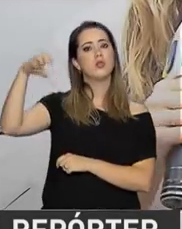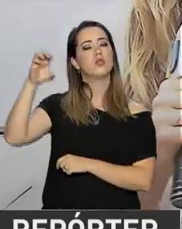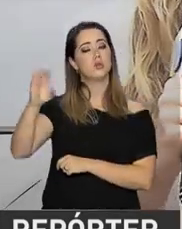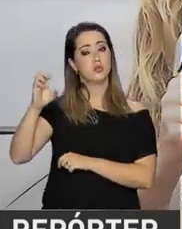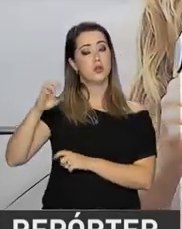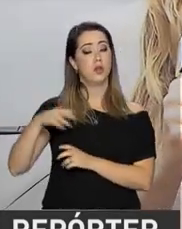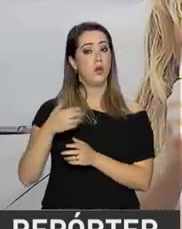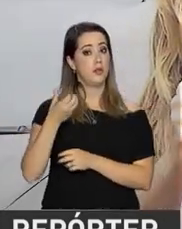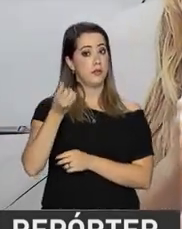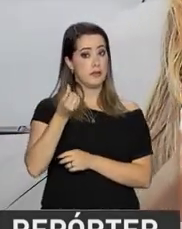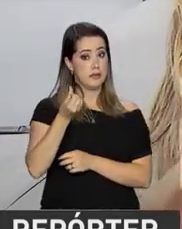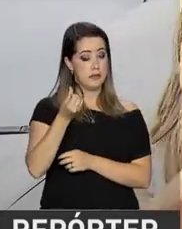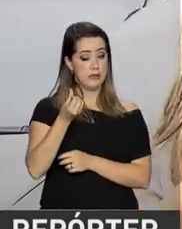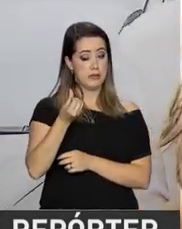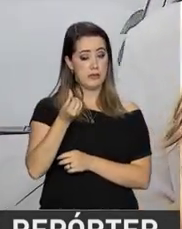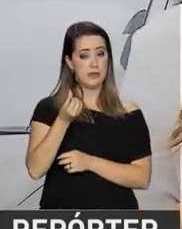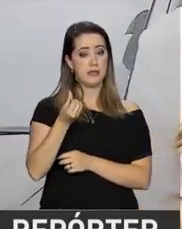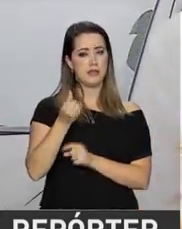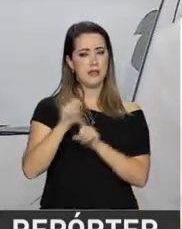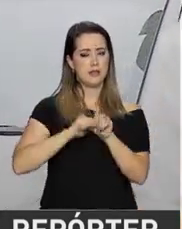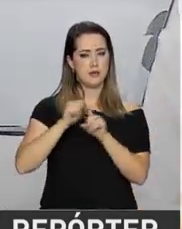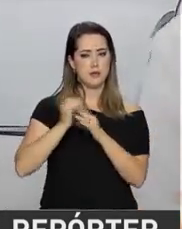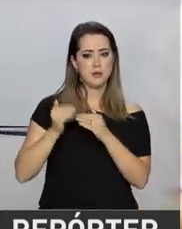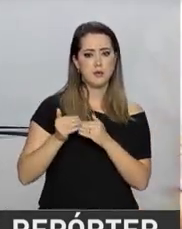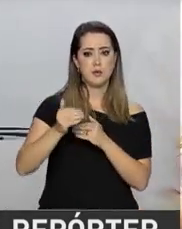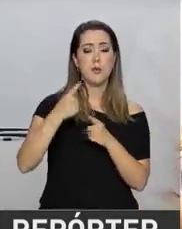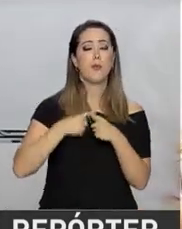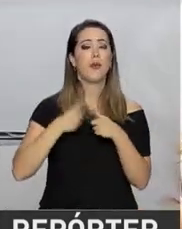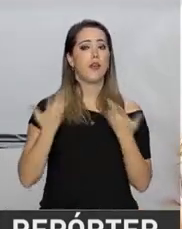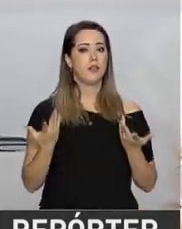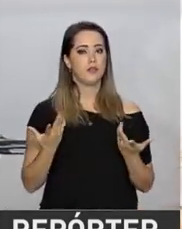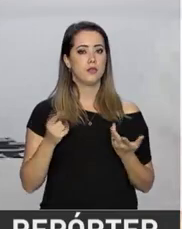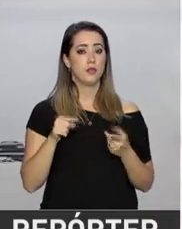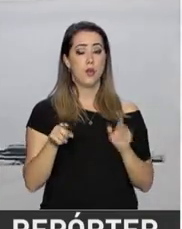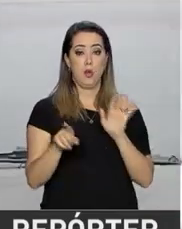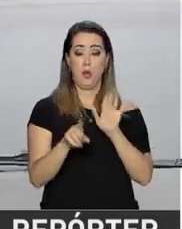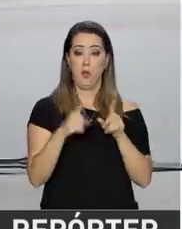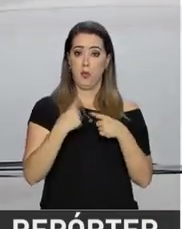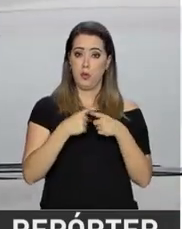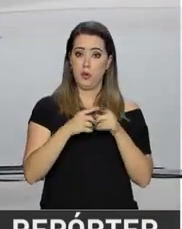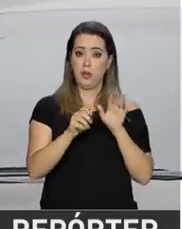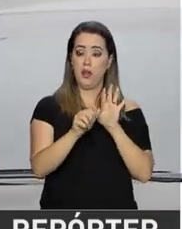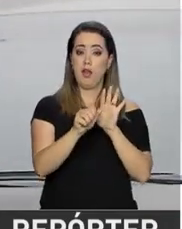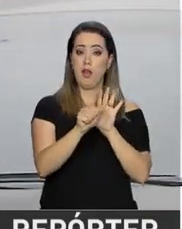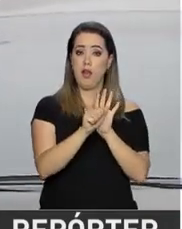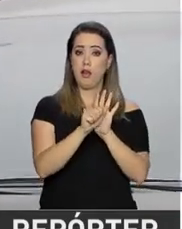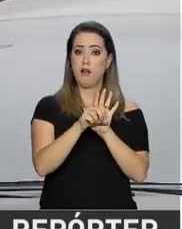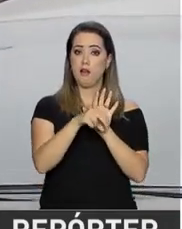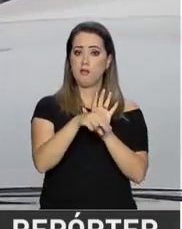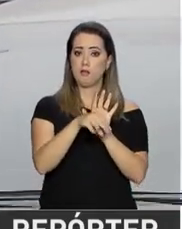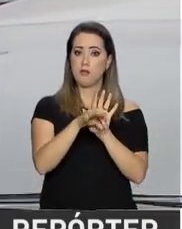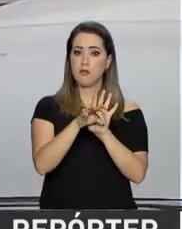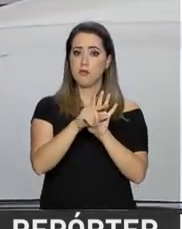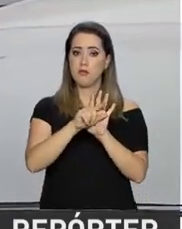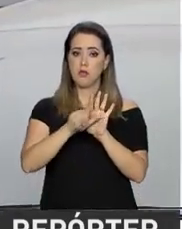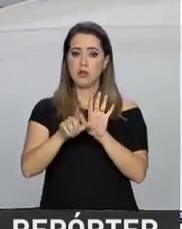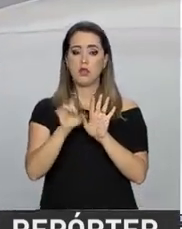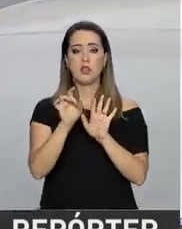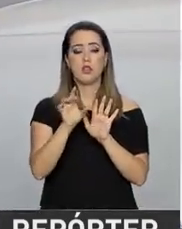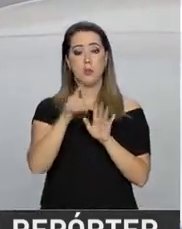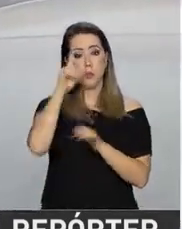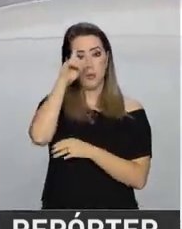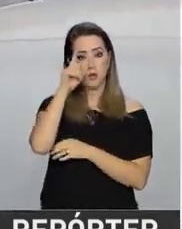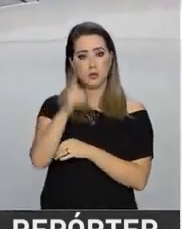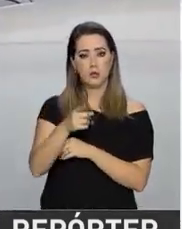pelos próximos 6 meses. E sabe por quê? A Anatel tem uma legislação que estabelece que a operadora só pode cobrar